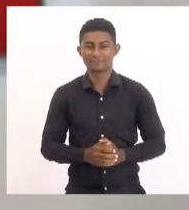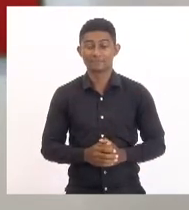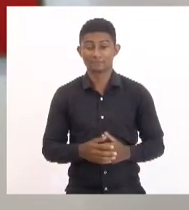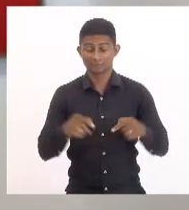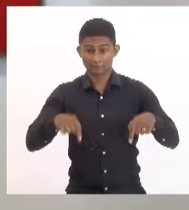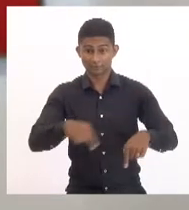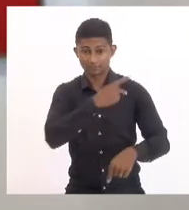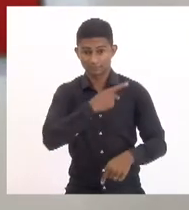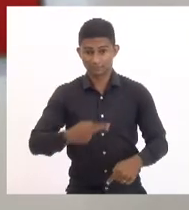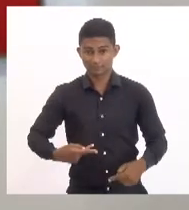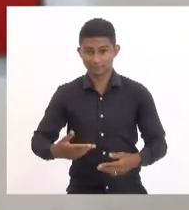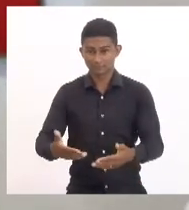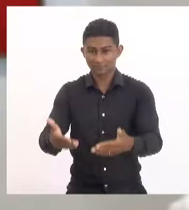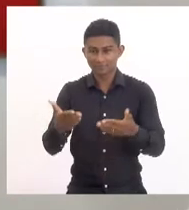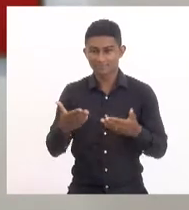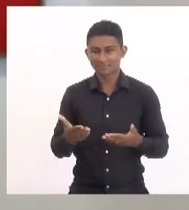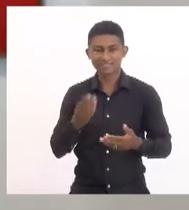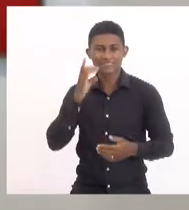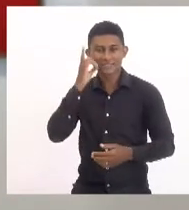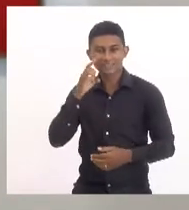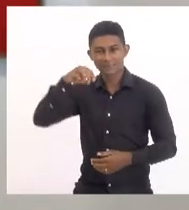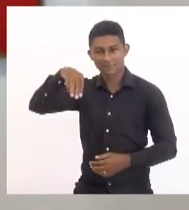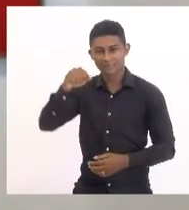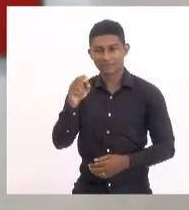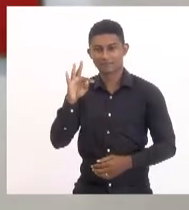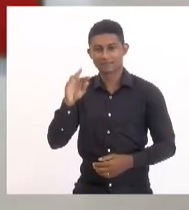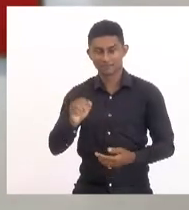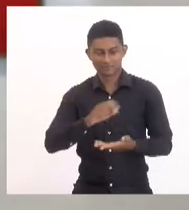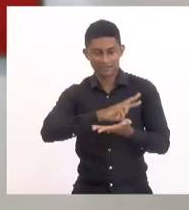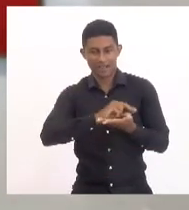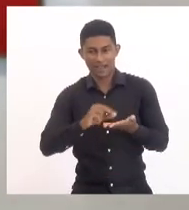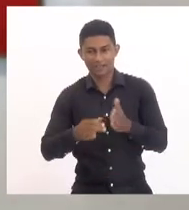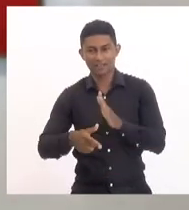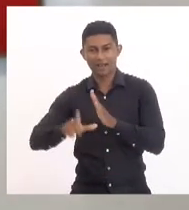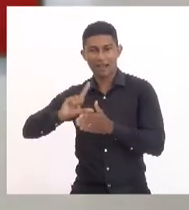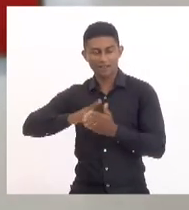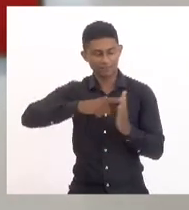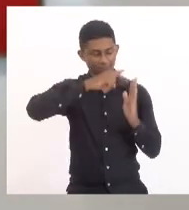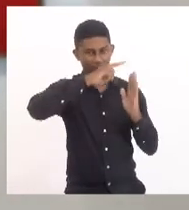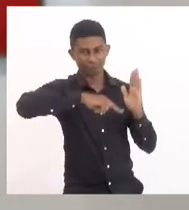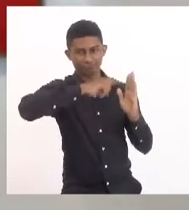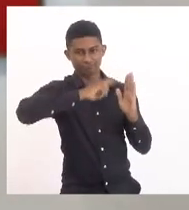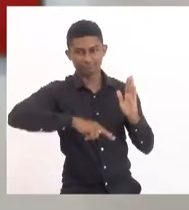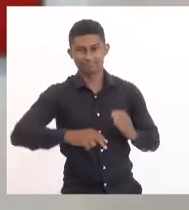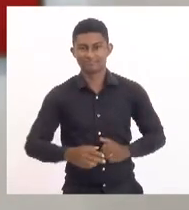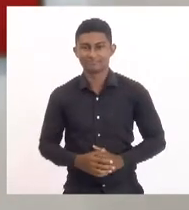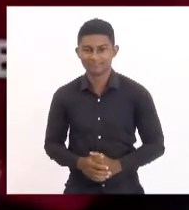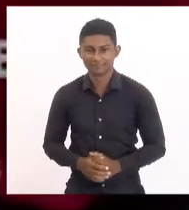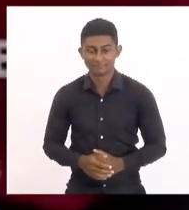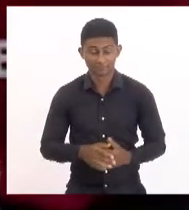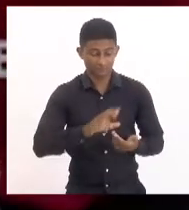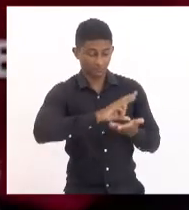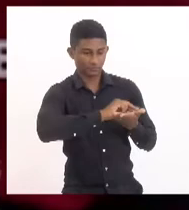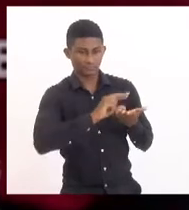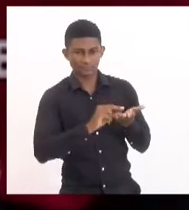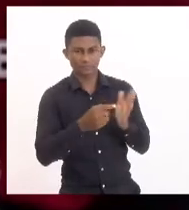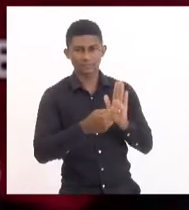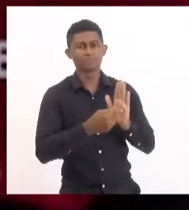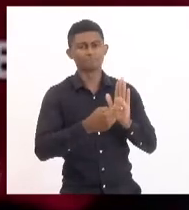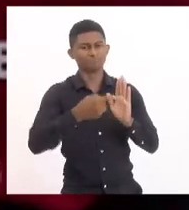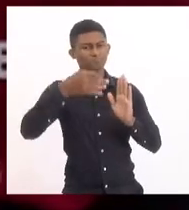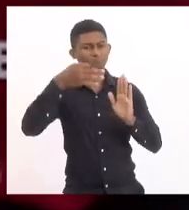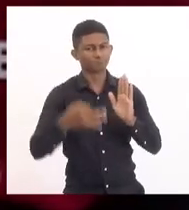presidência convida a deputada Marta Rocha a fazer a leitura da ata da sessão anterior. A ata reflete com